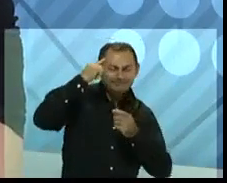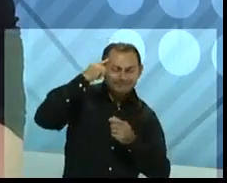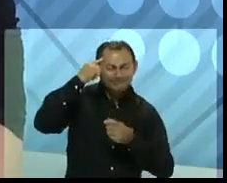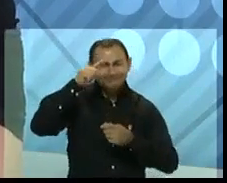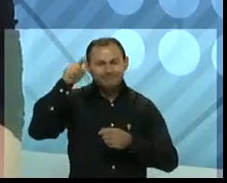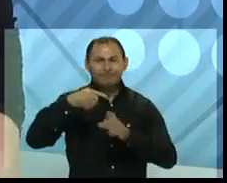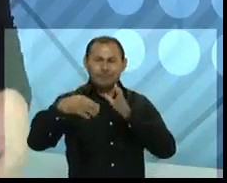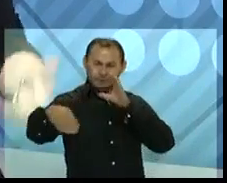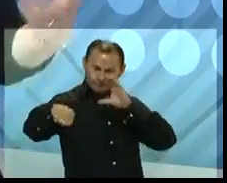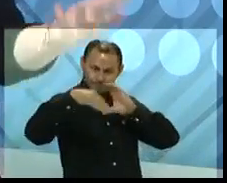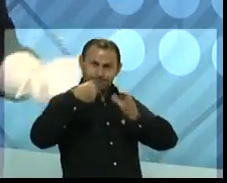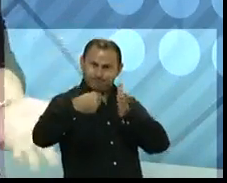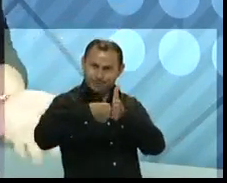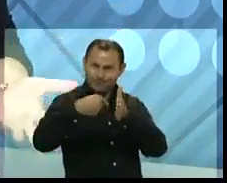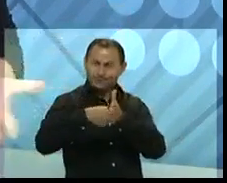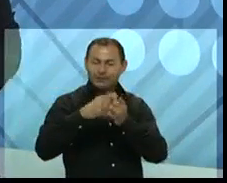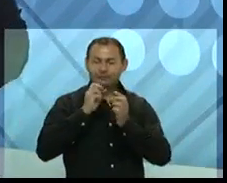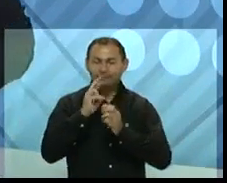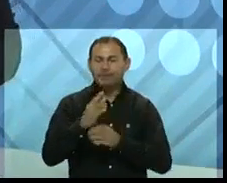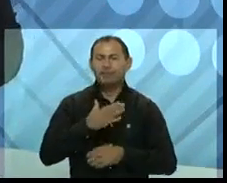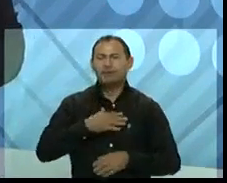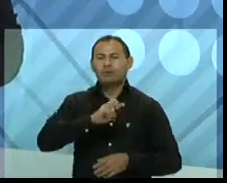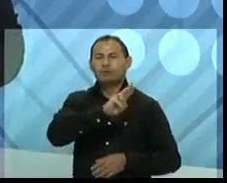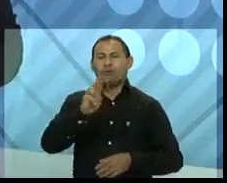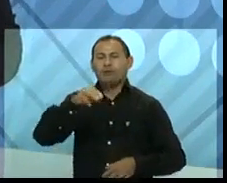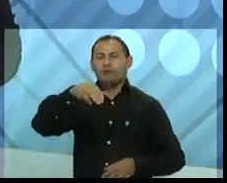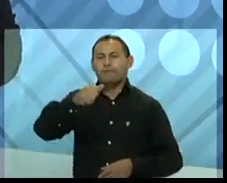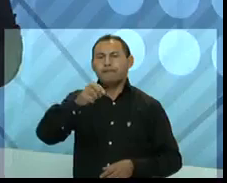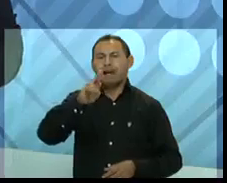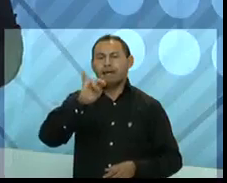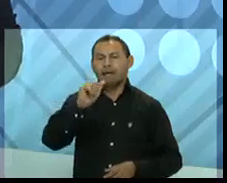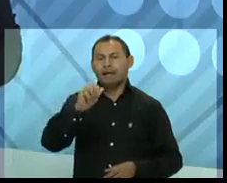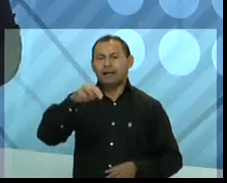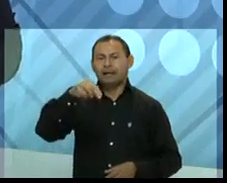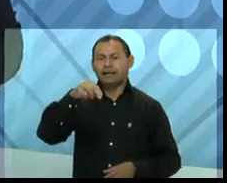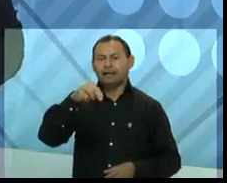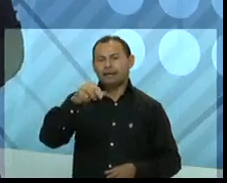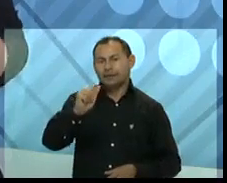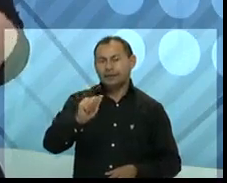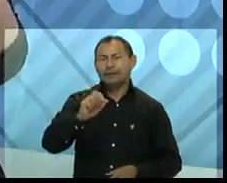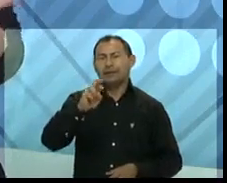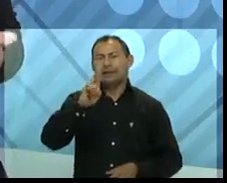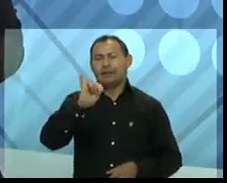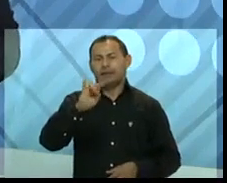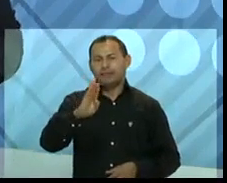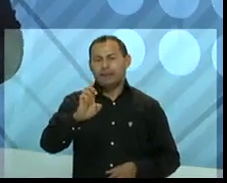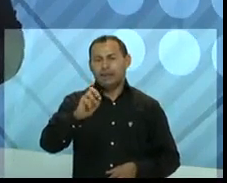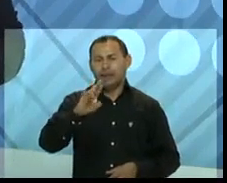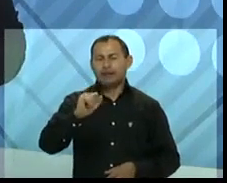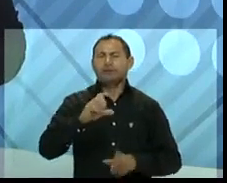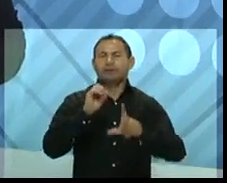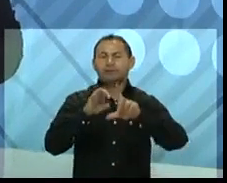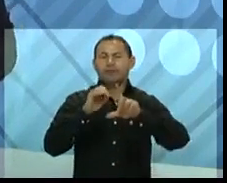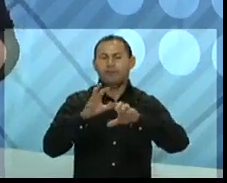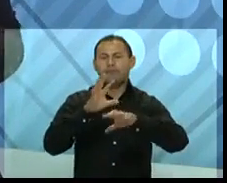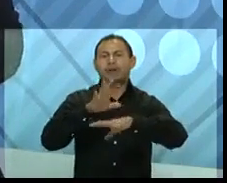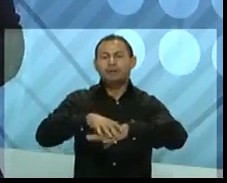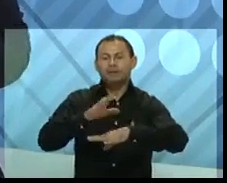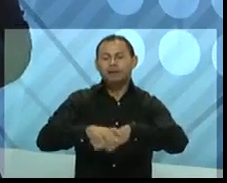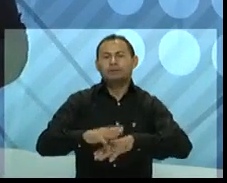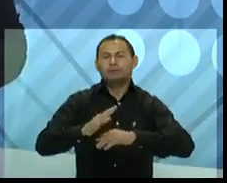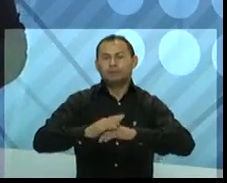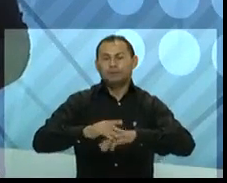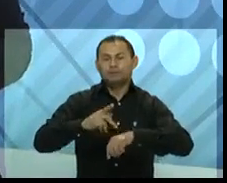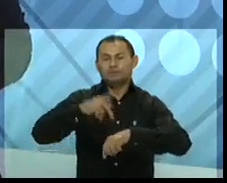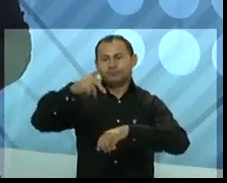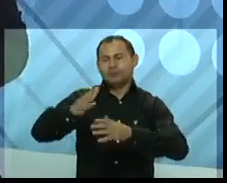dúvida, tá ok? Então, eu sou a professora Mariana Ribeiro, para quem ainda não me conhece. Tenho licenciatura em matemática, sou